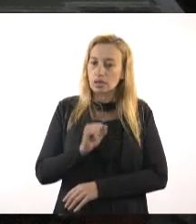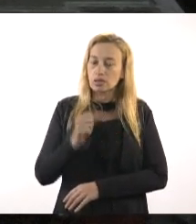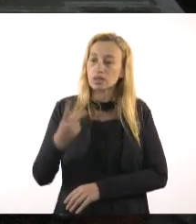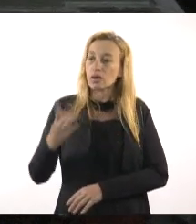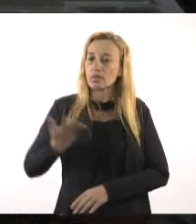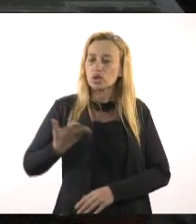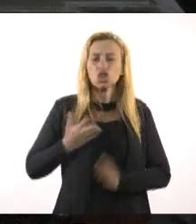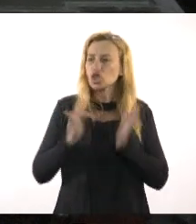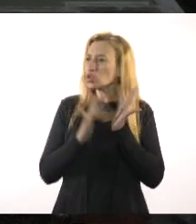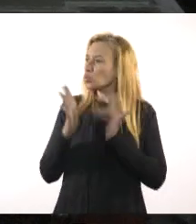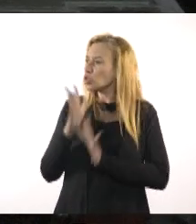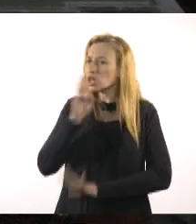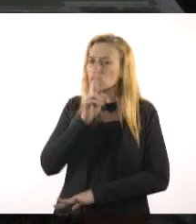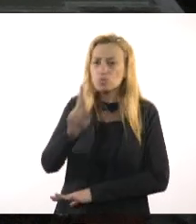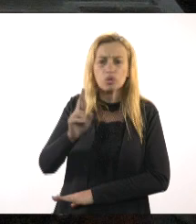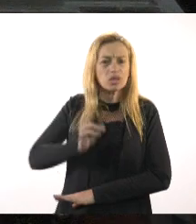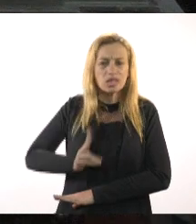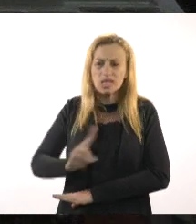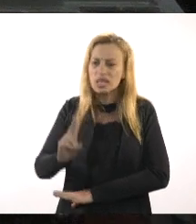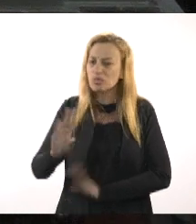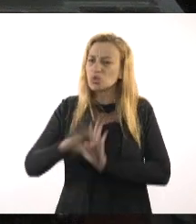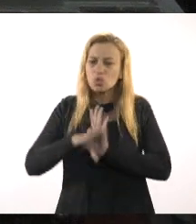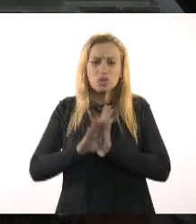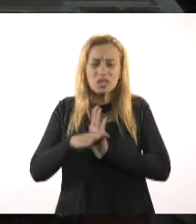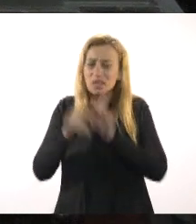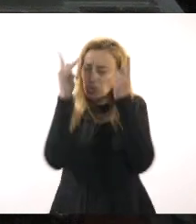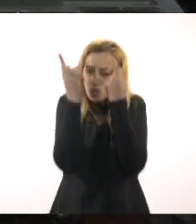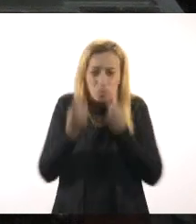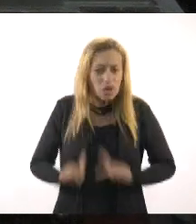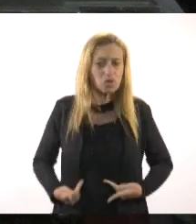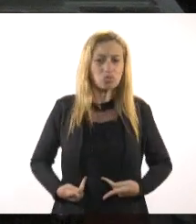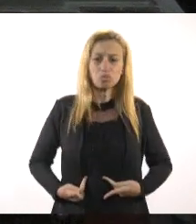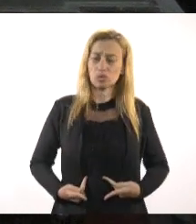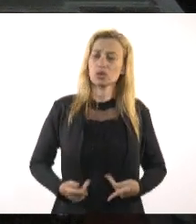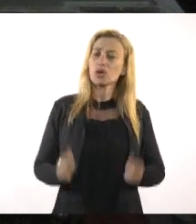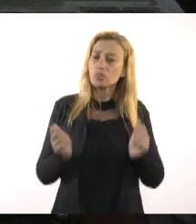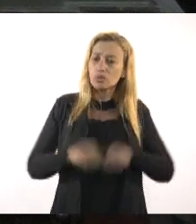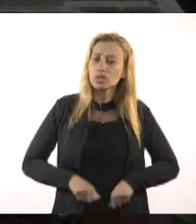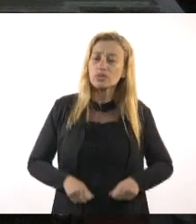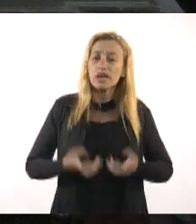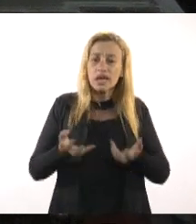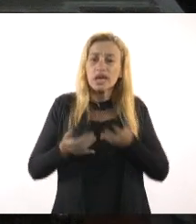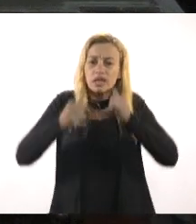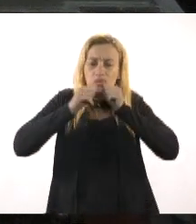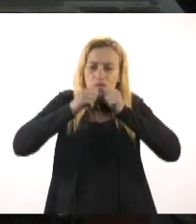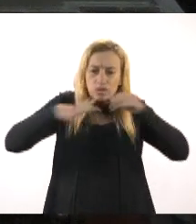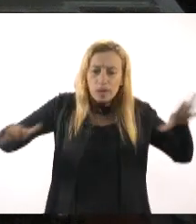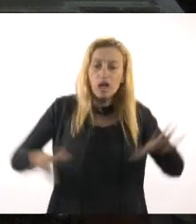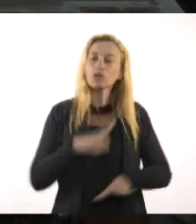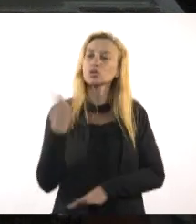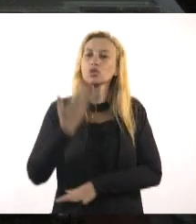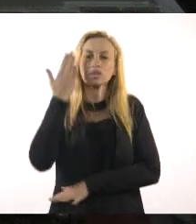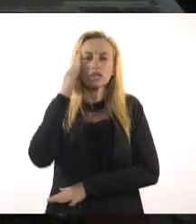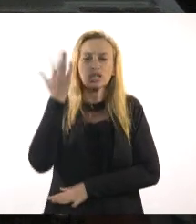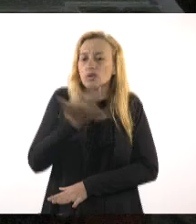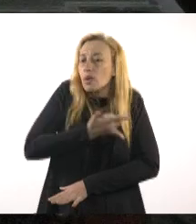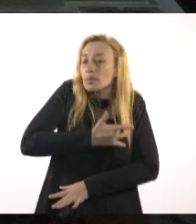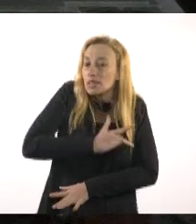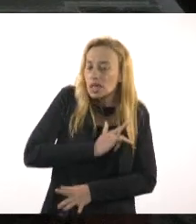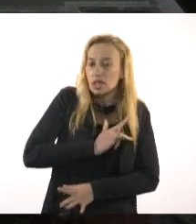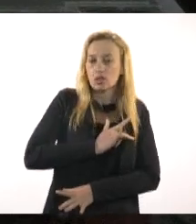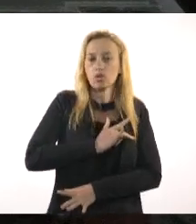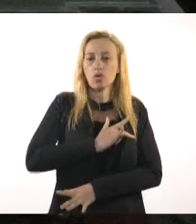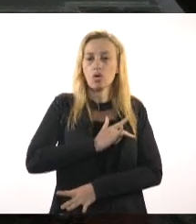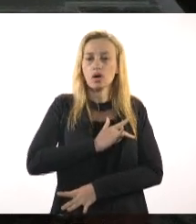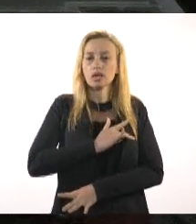isso sempre com os conceitos mais humanos e divinos possíveis, querendo expandir a nosso entendimento sobre a misericórdia,